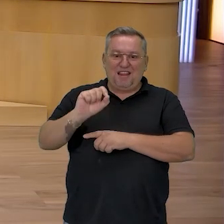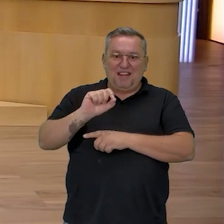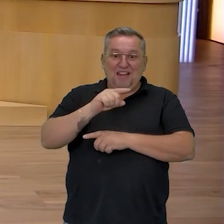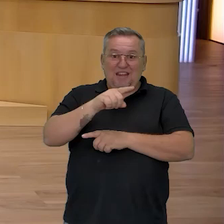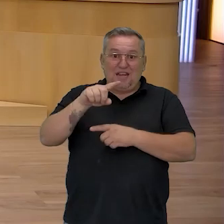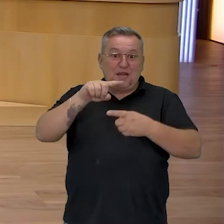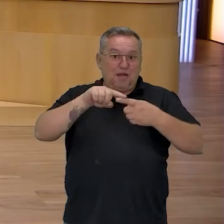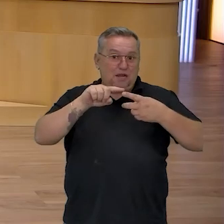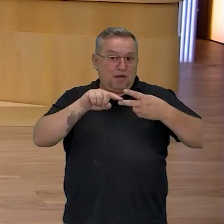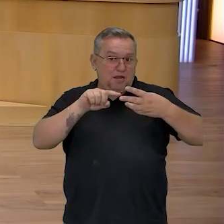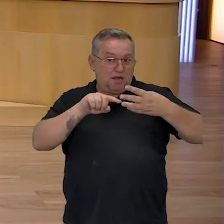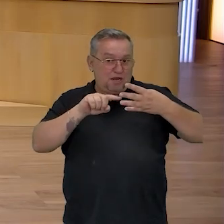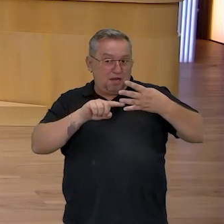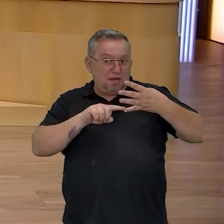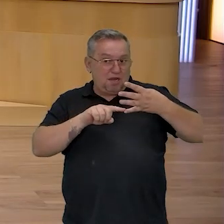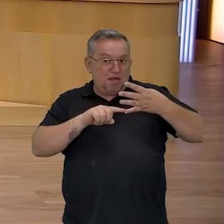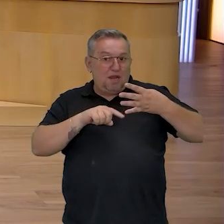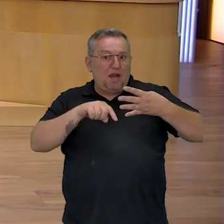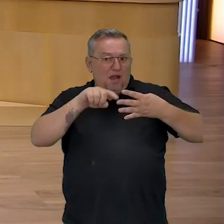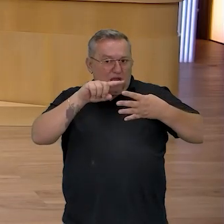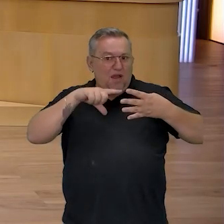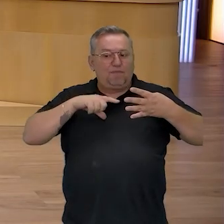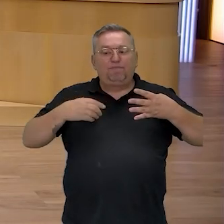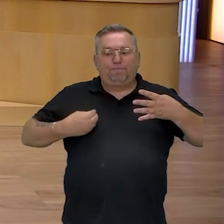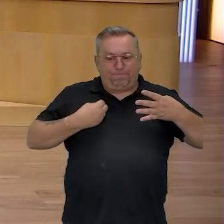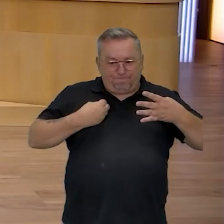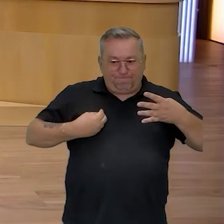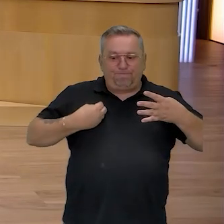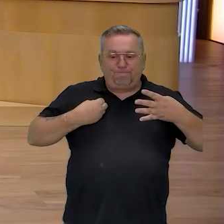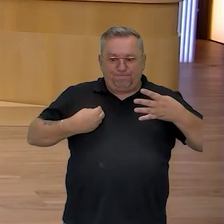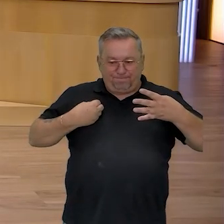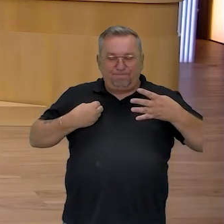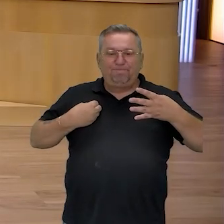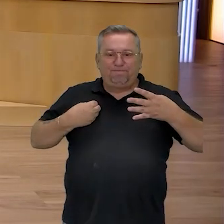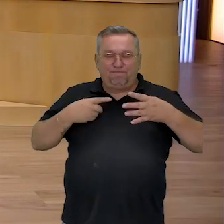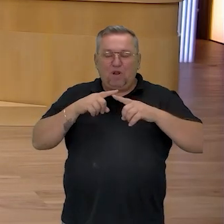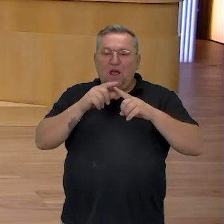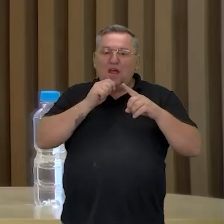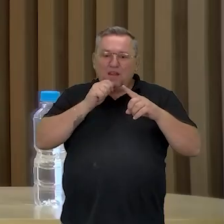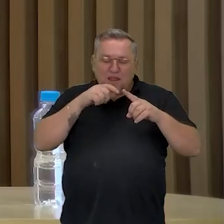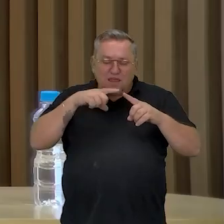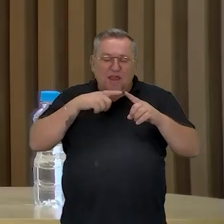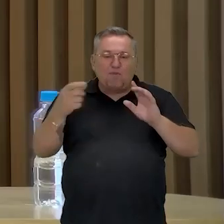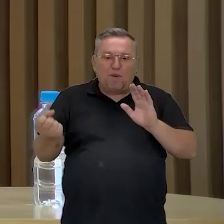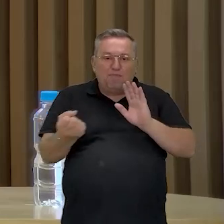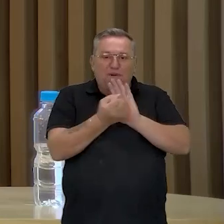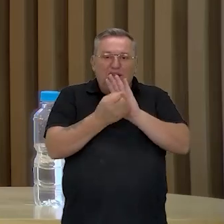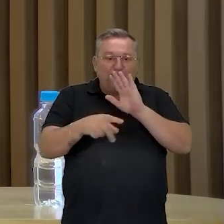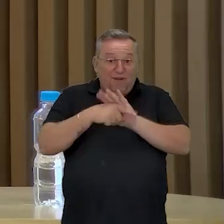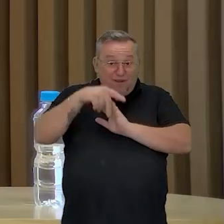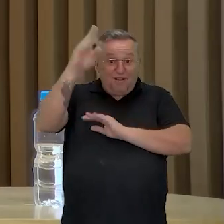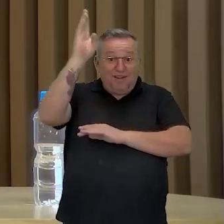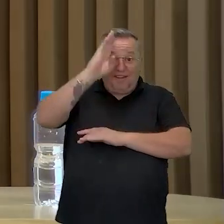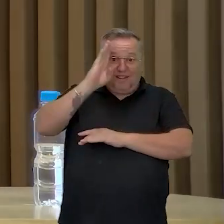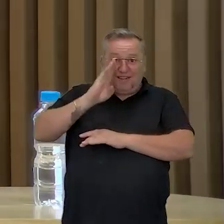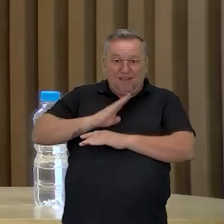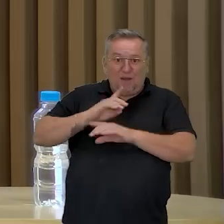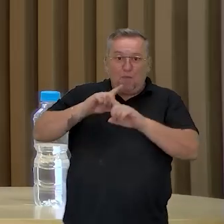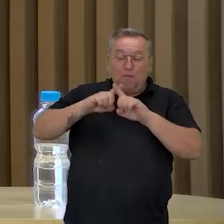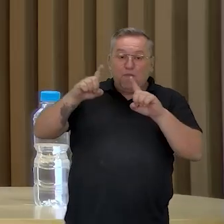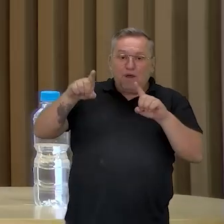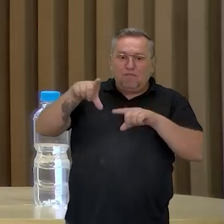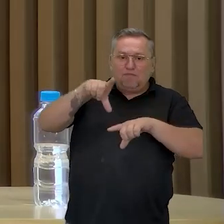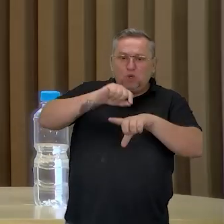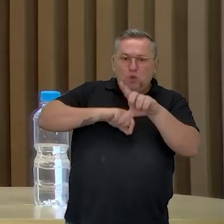4 características, de alguma forma, tão presentes, ainda marcam, né, a brasilidade, digamos assim, mas talvez, se eu tiver que